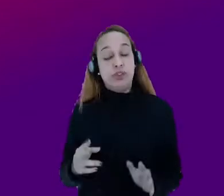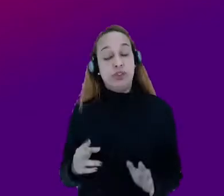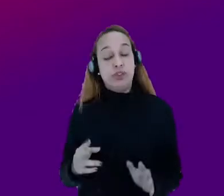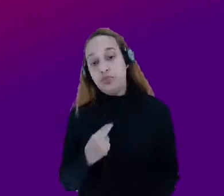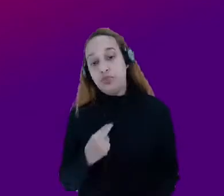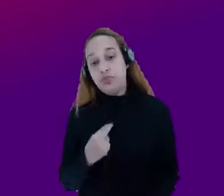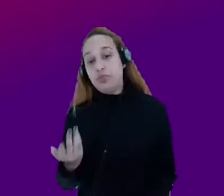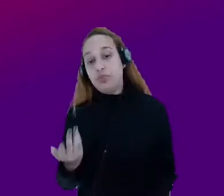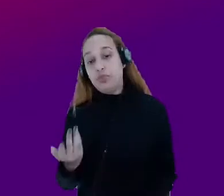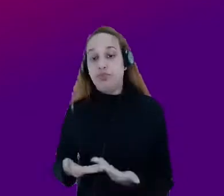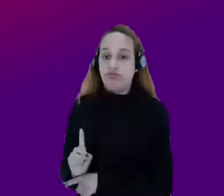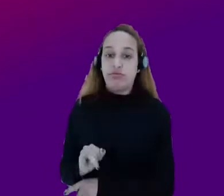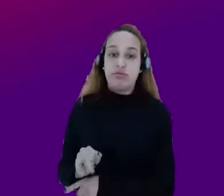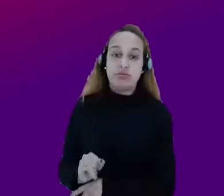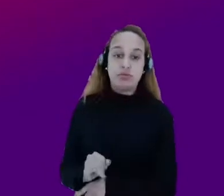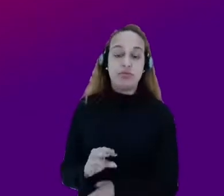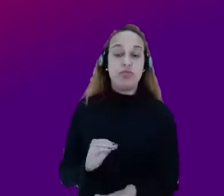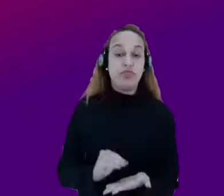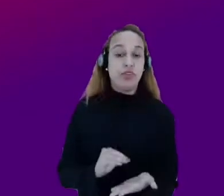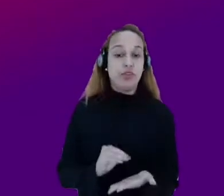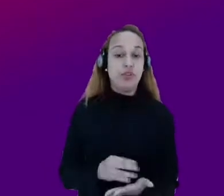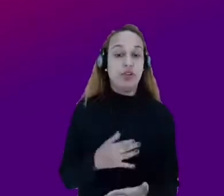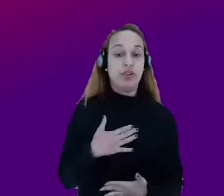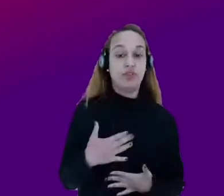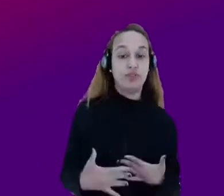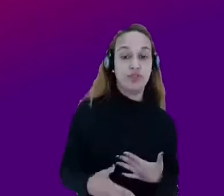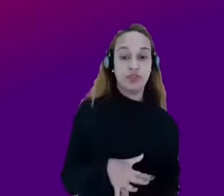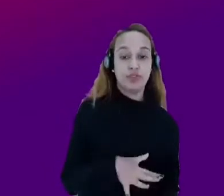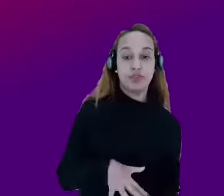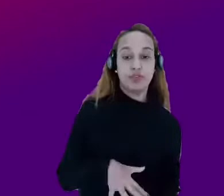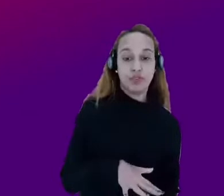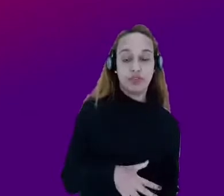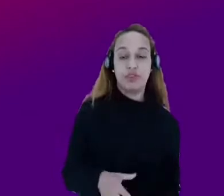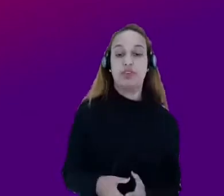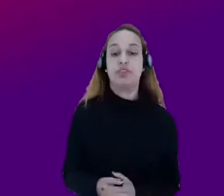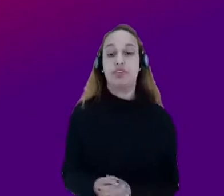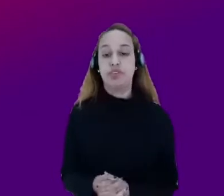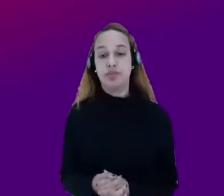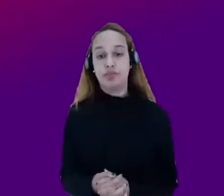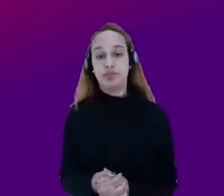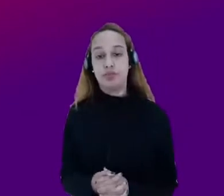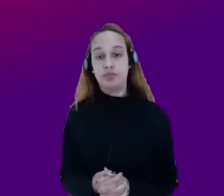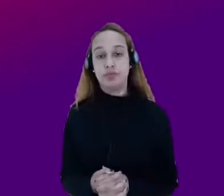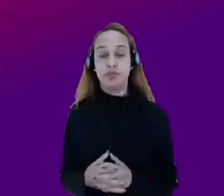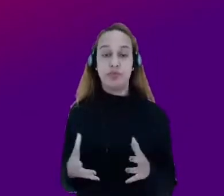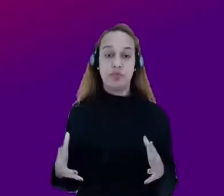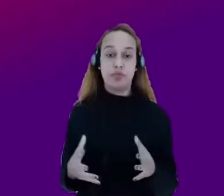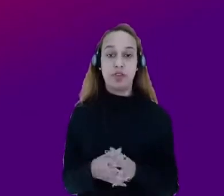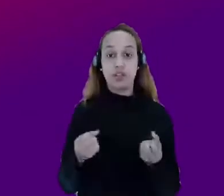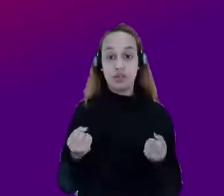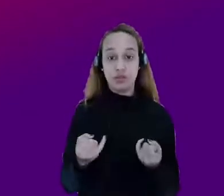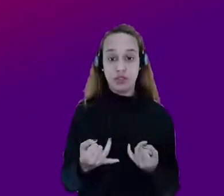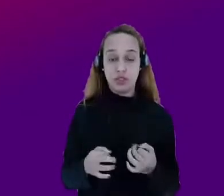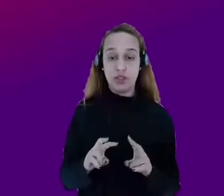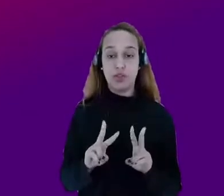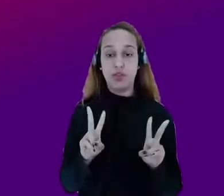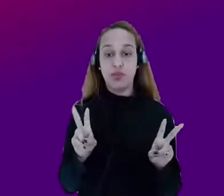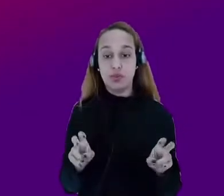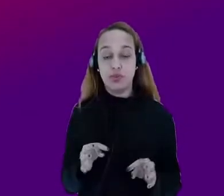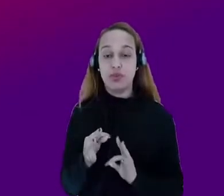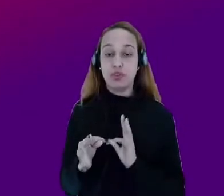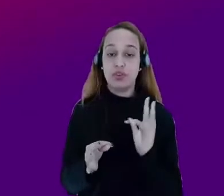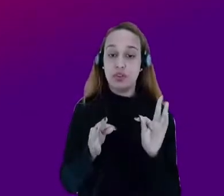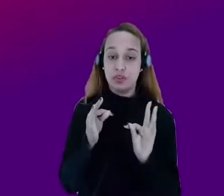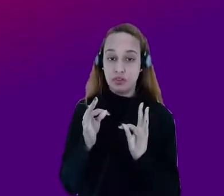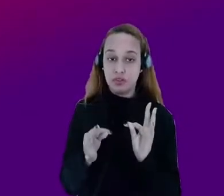infraestrutura totalmente digital sem uma estrutura física próxima às pessoas. Falando mais ainda sobre